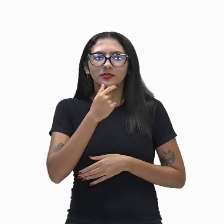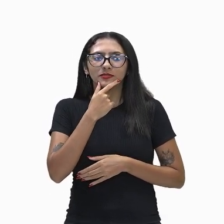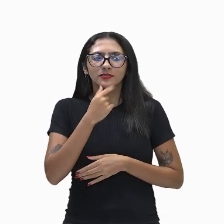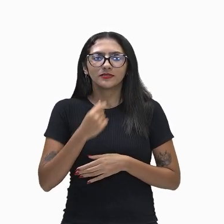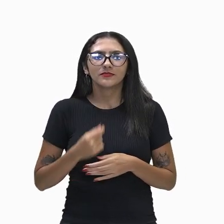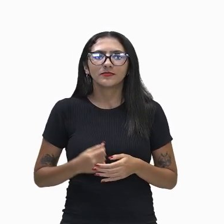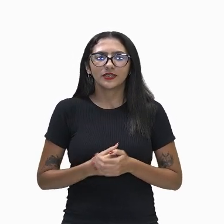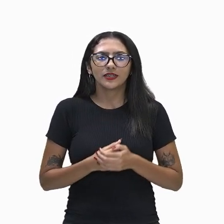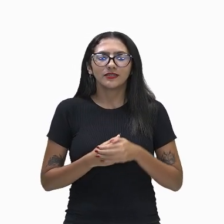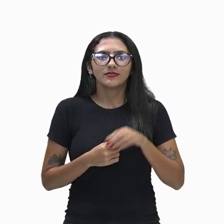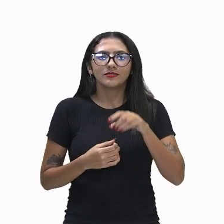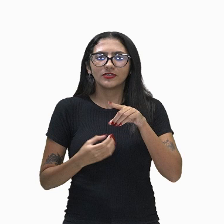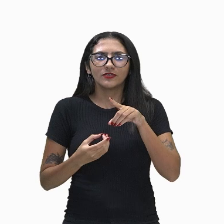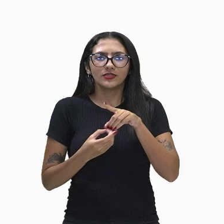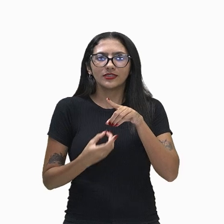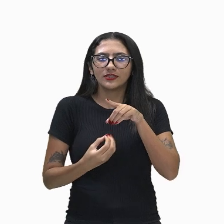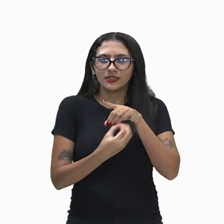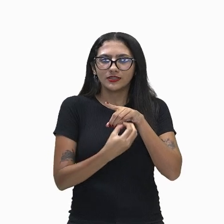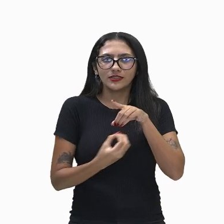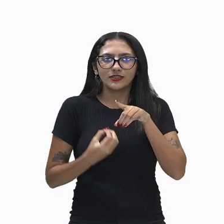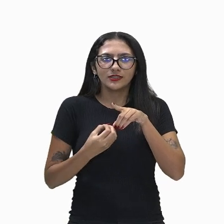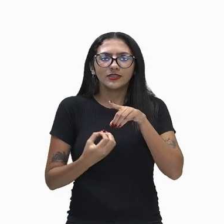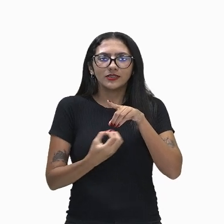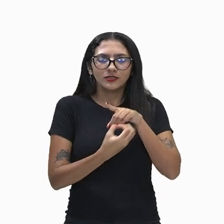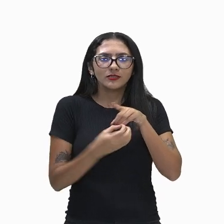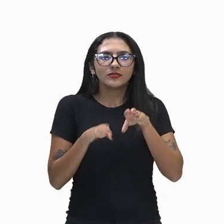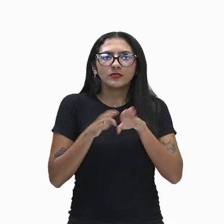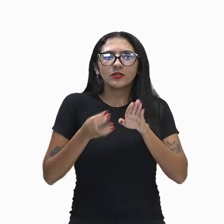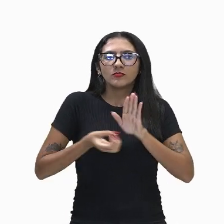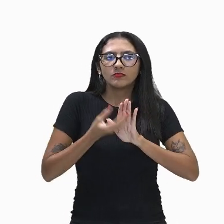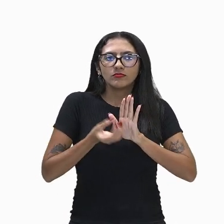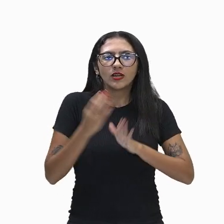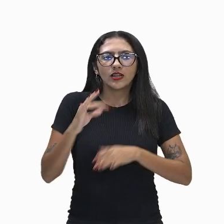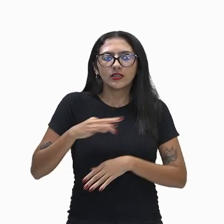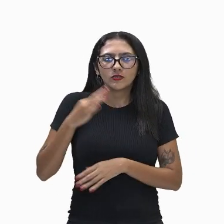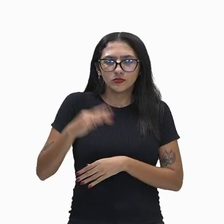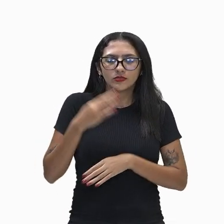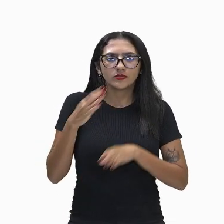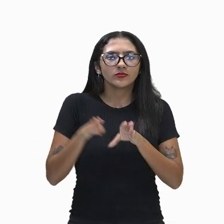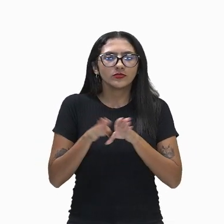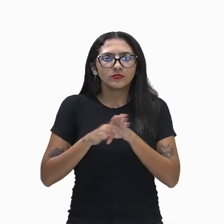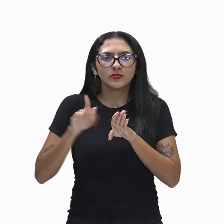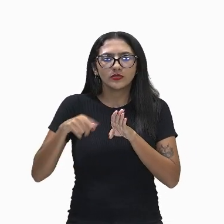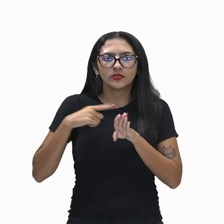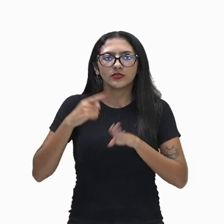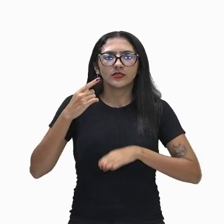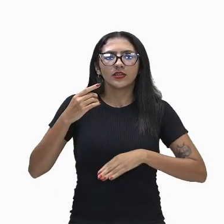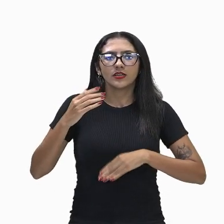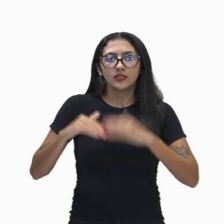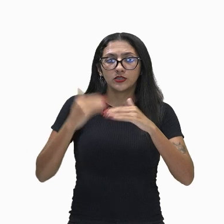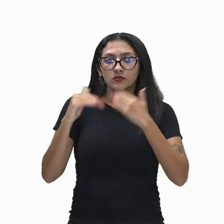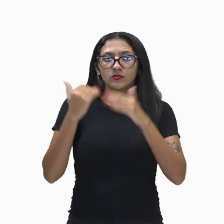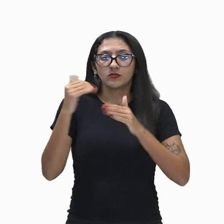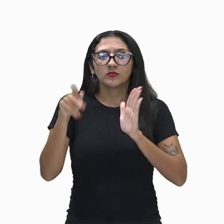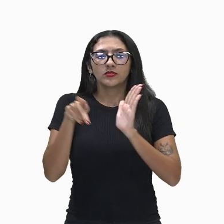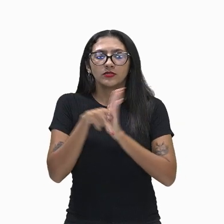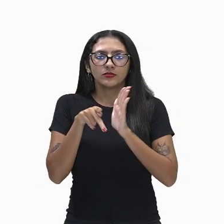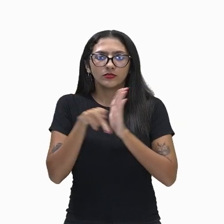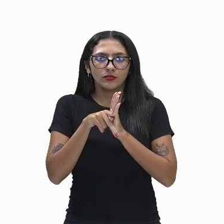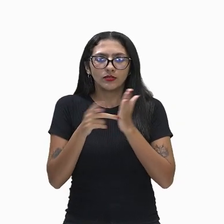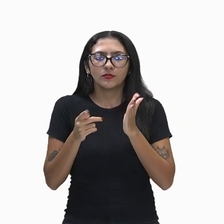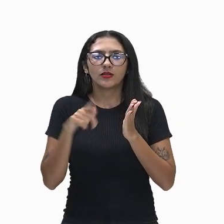produzir testosterona, tá? Nos meninos, que é responsável pelo desenvolvimento dos órgãos